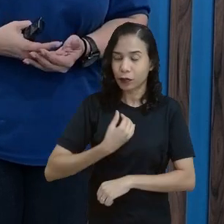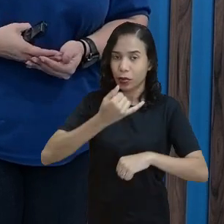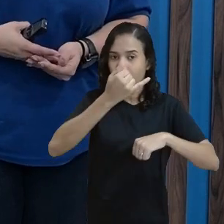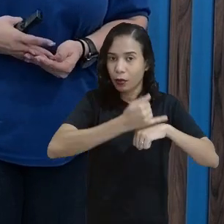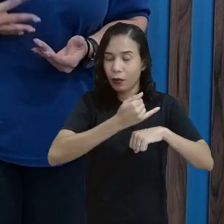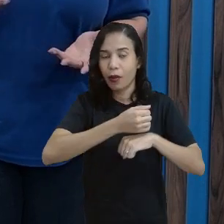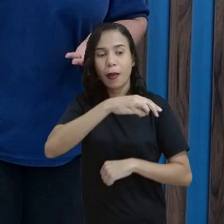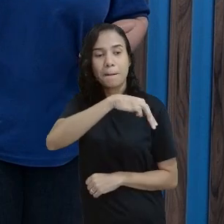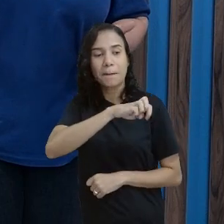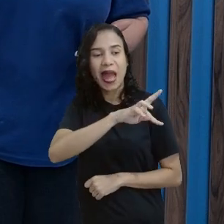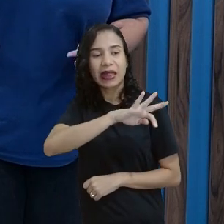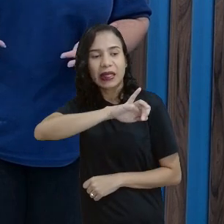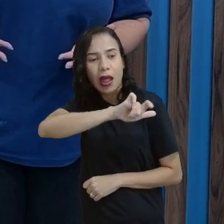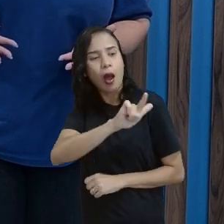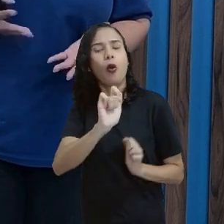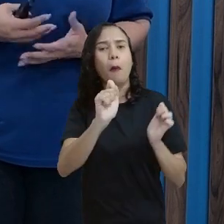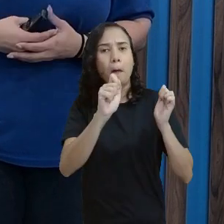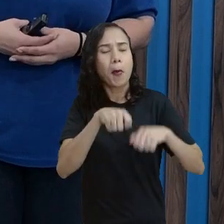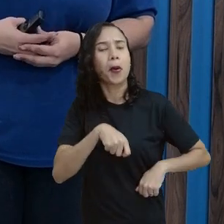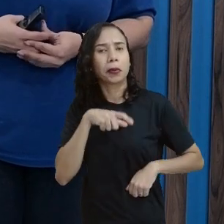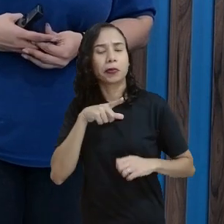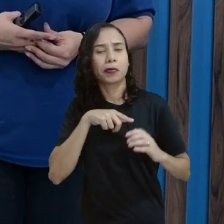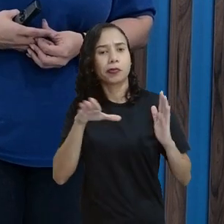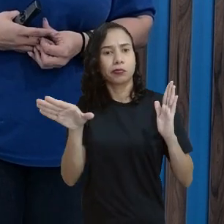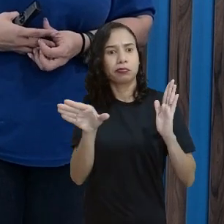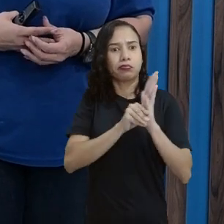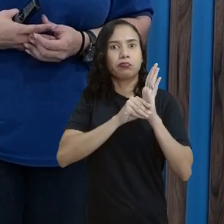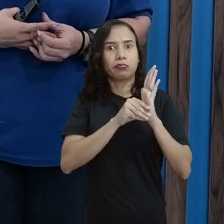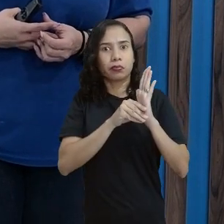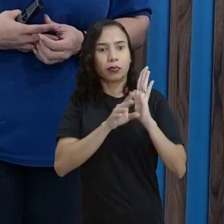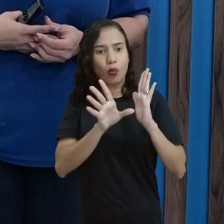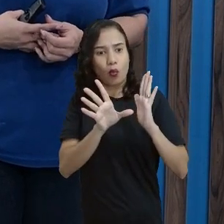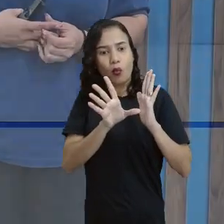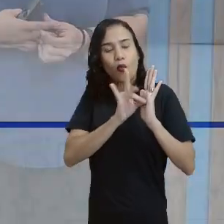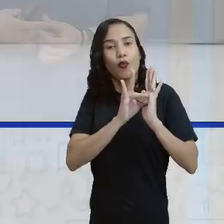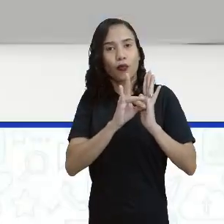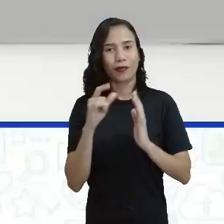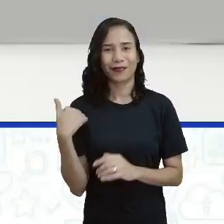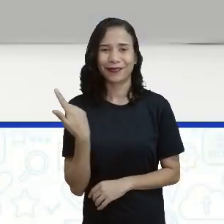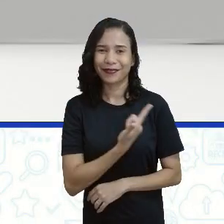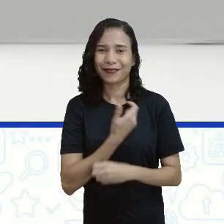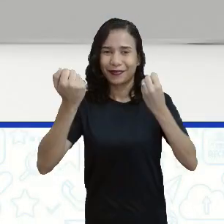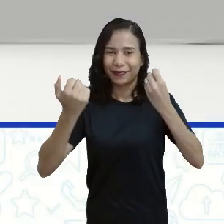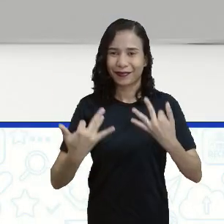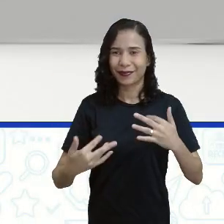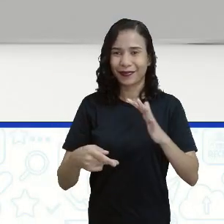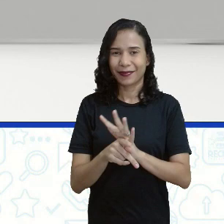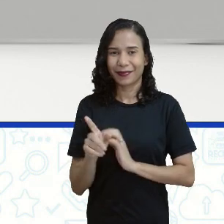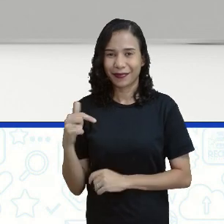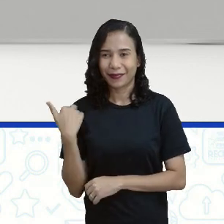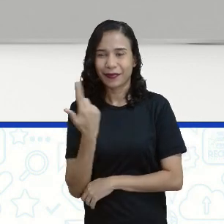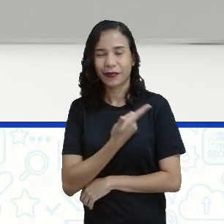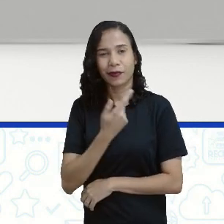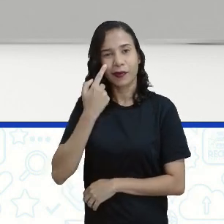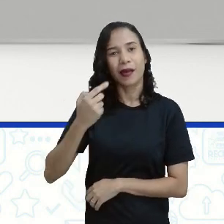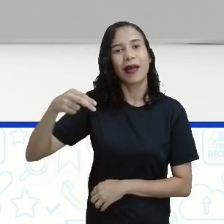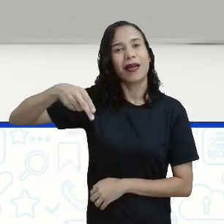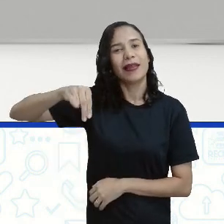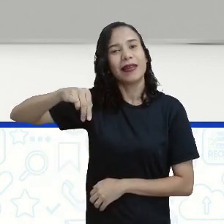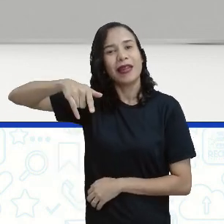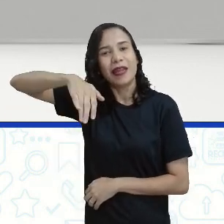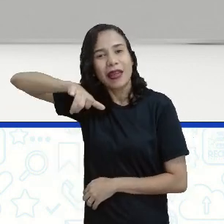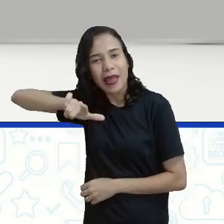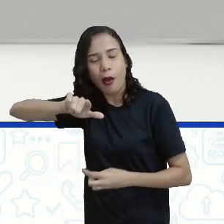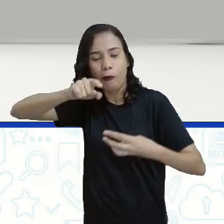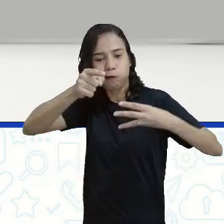metal, né? Talvez elas possam ser ferromagnéticas, né? Como a gente viu ali com o níquel, o